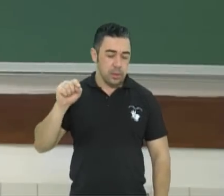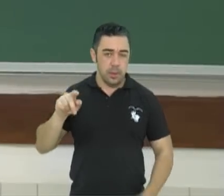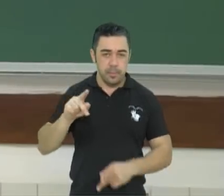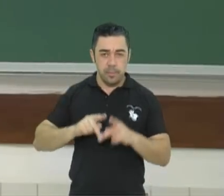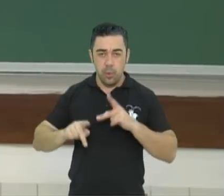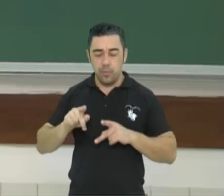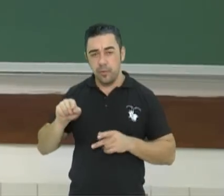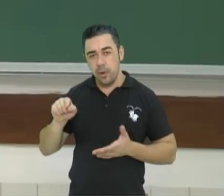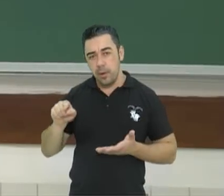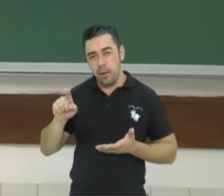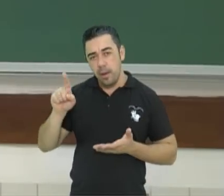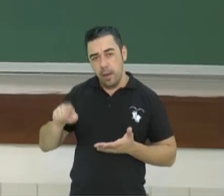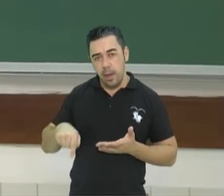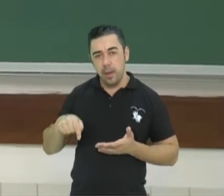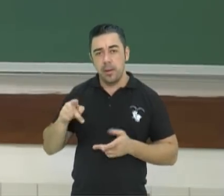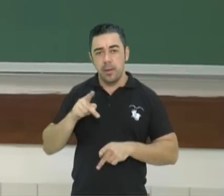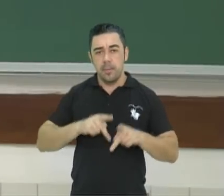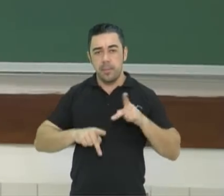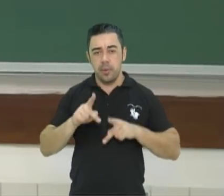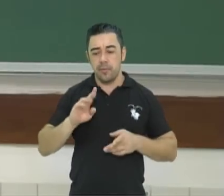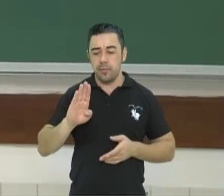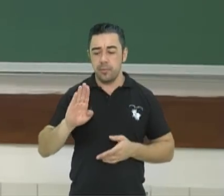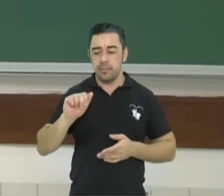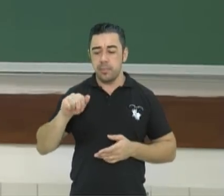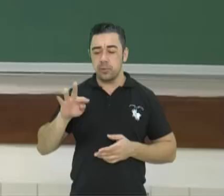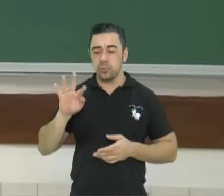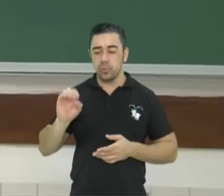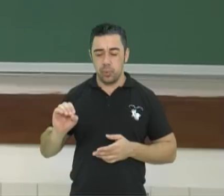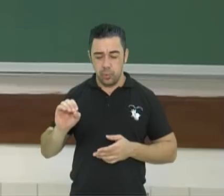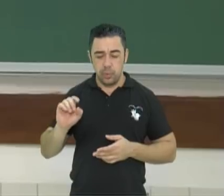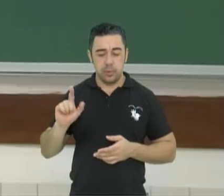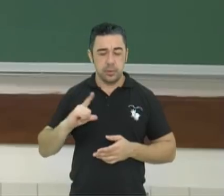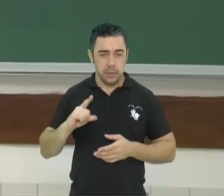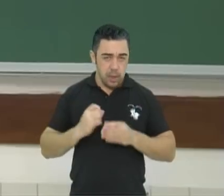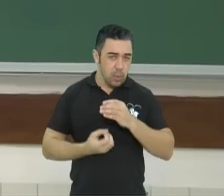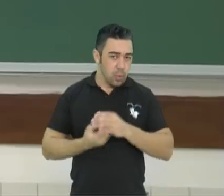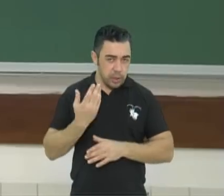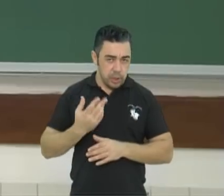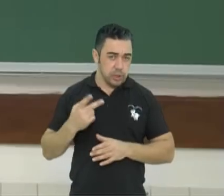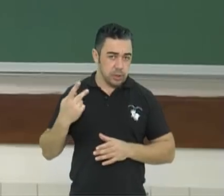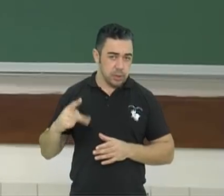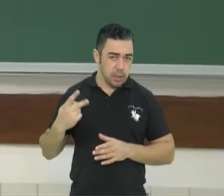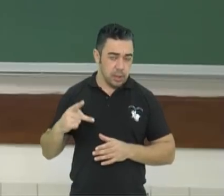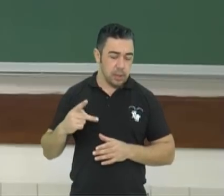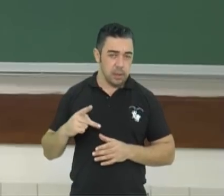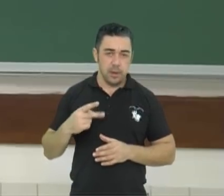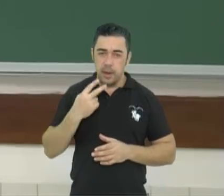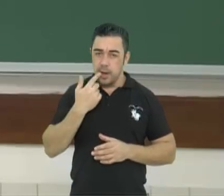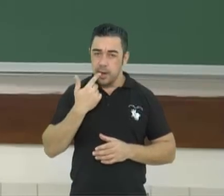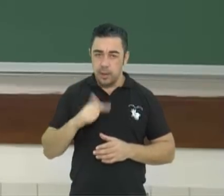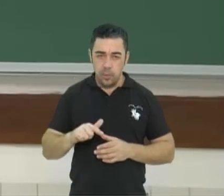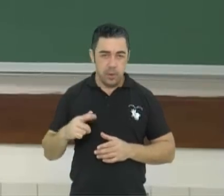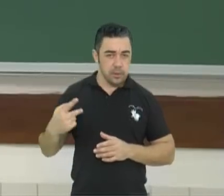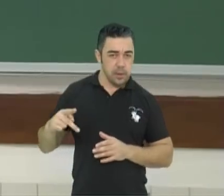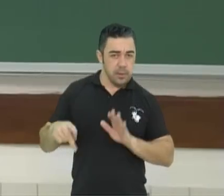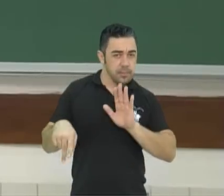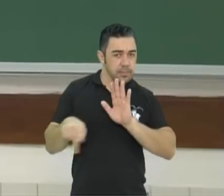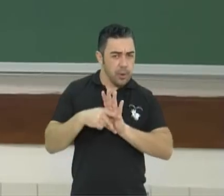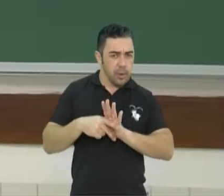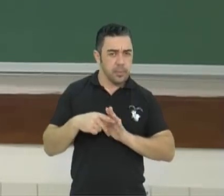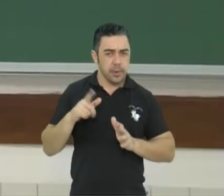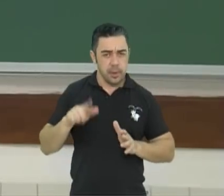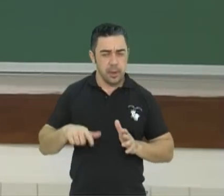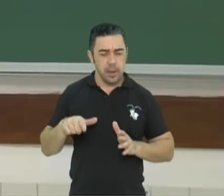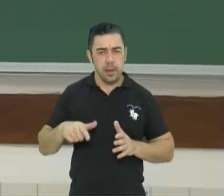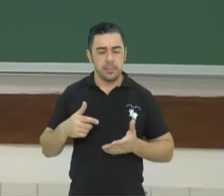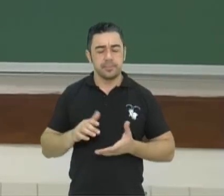fossem reconhecidos como um povo banto. Eles tinham uma origem em comum e eles falavam o mesmo idioma, um idioma que tinha o mesmo